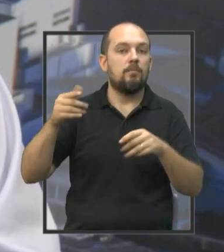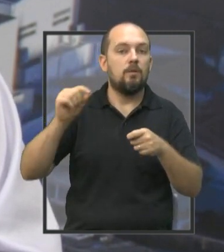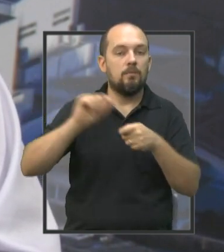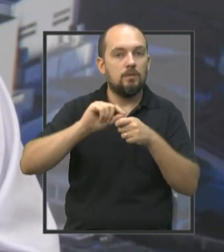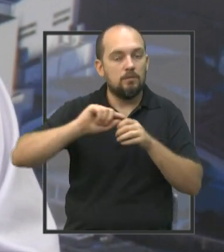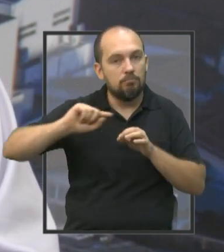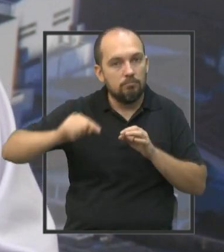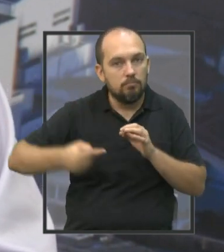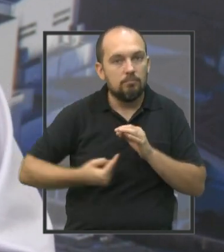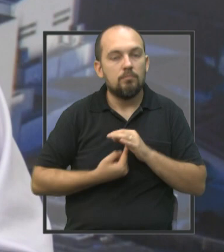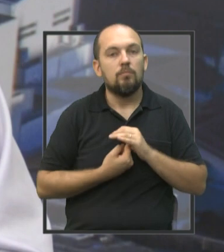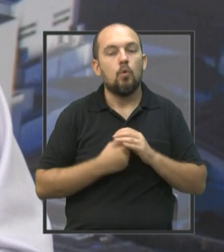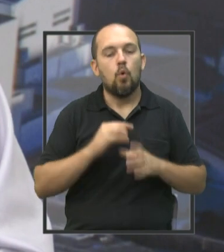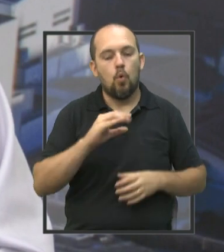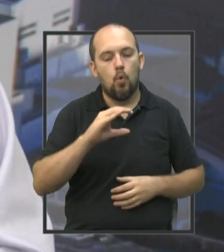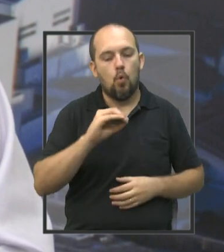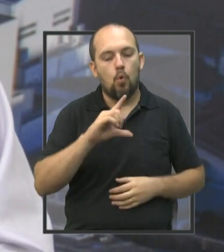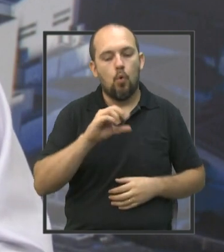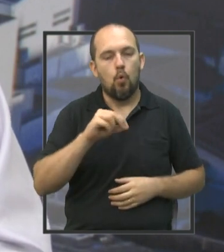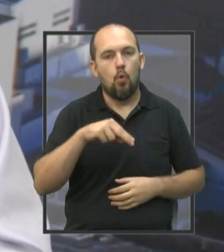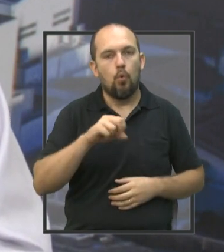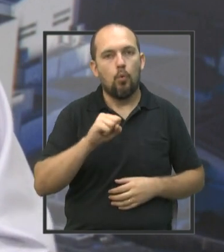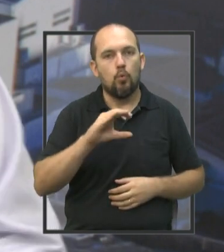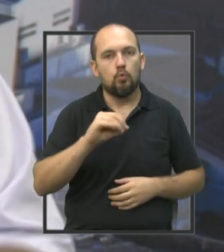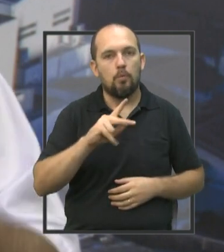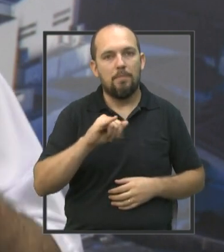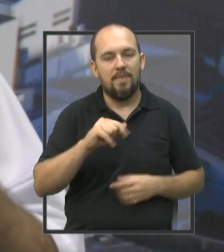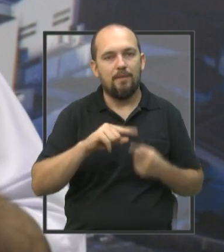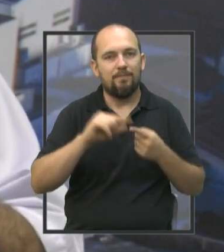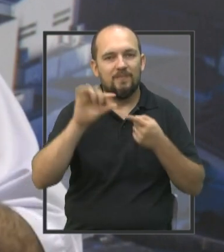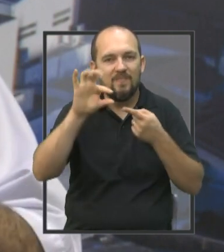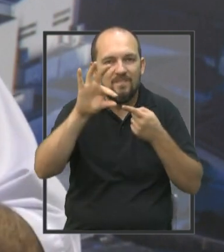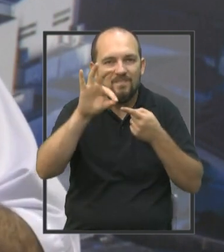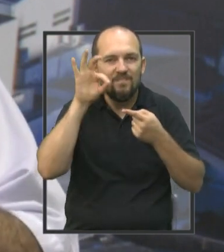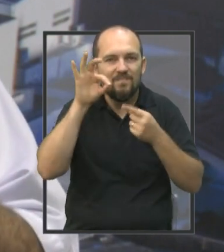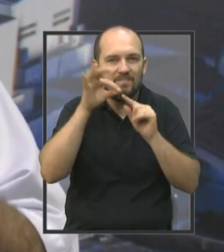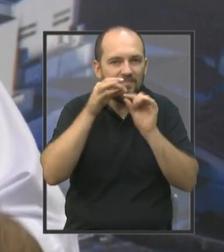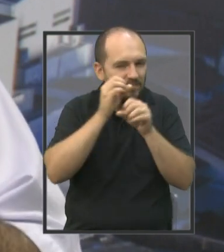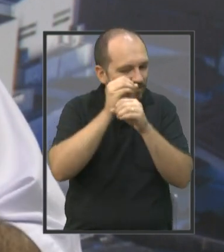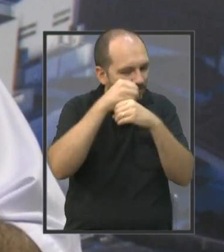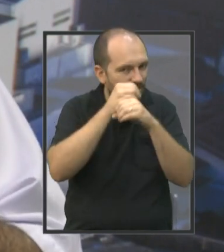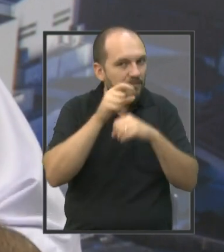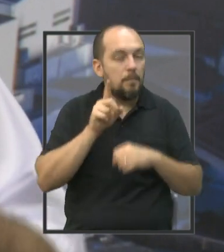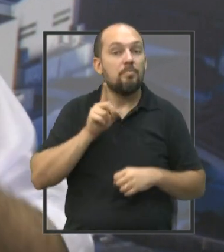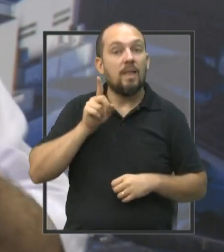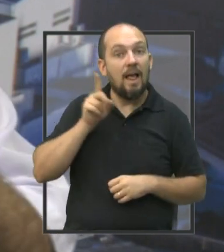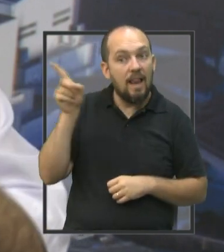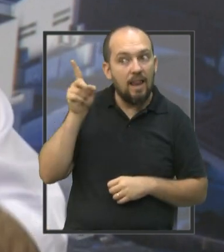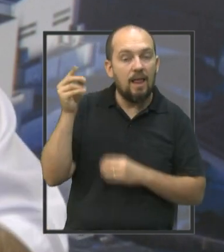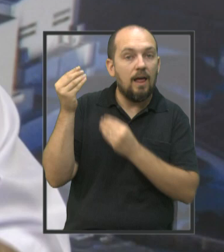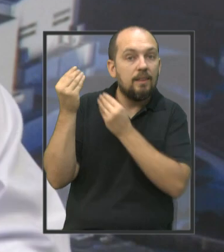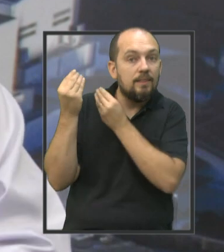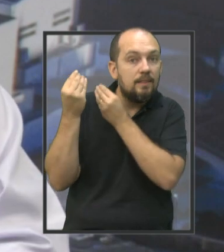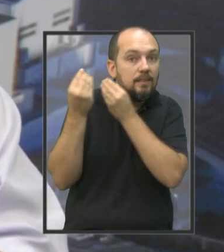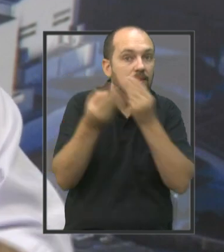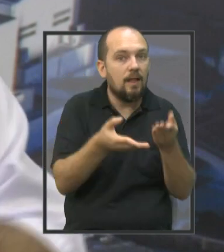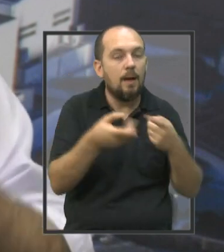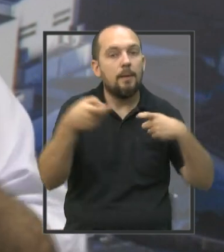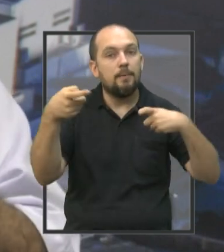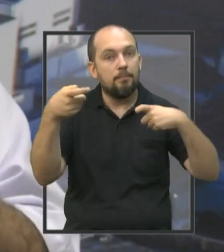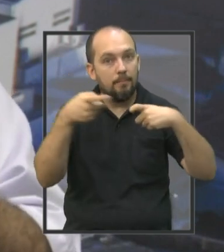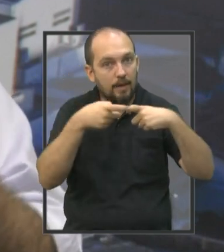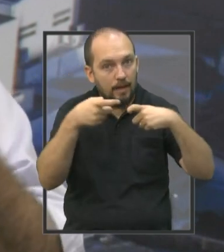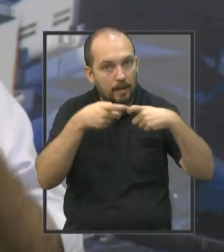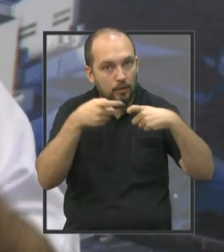colonoscopia, biópsia de intestino, e que o laboratório oferecia o médico para fazer,